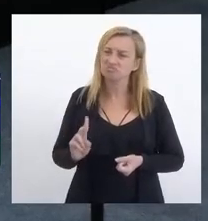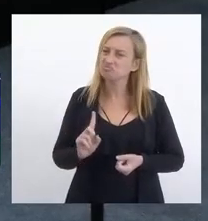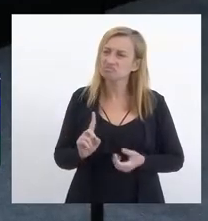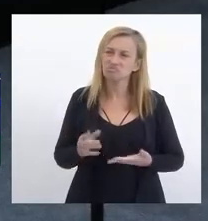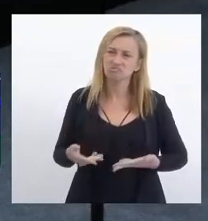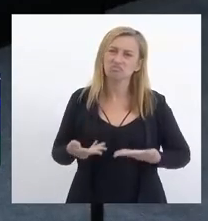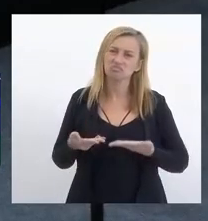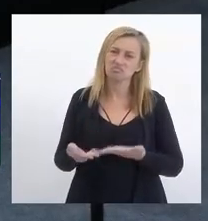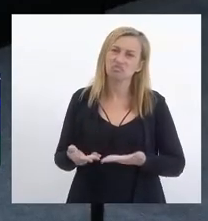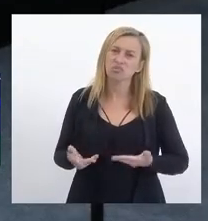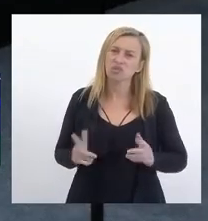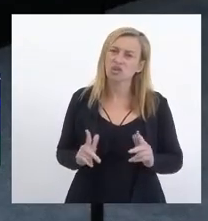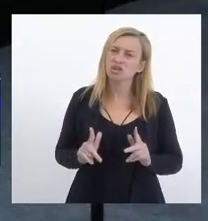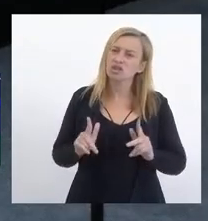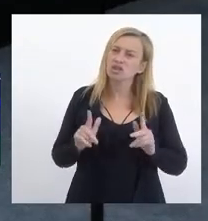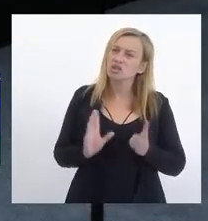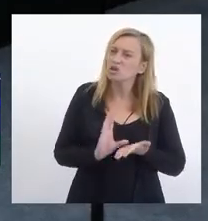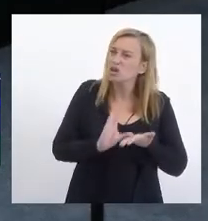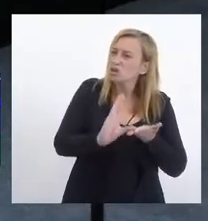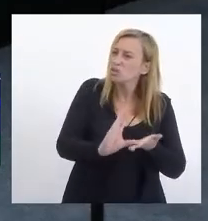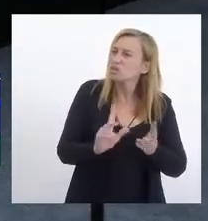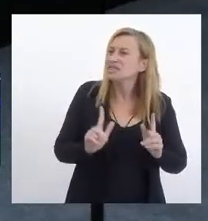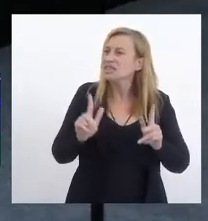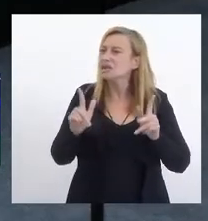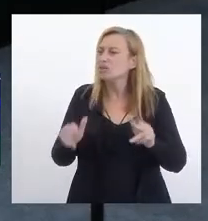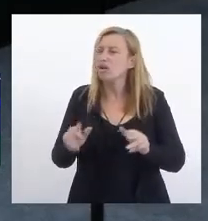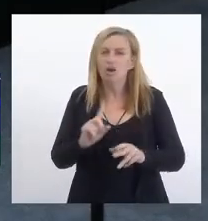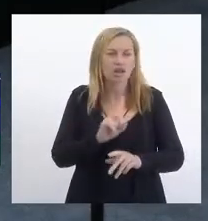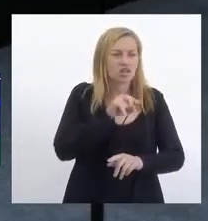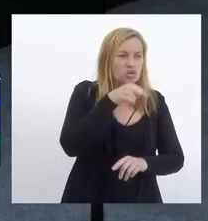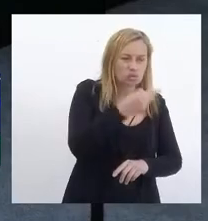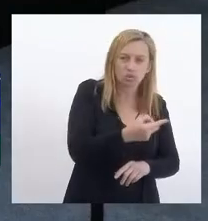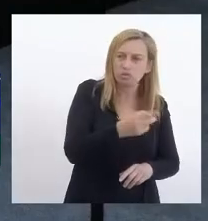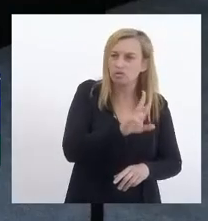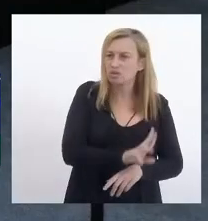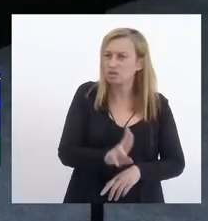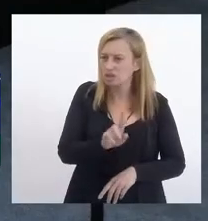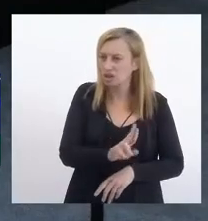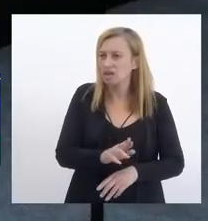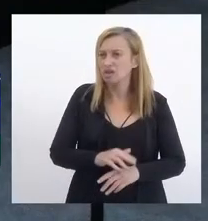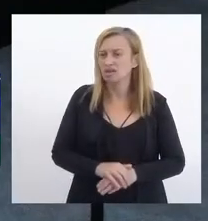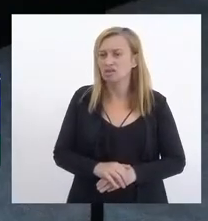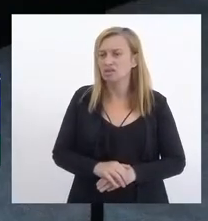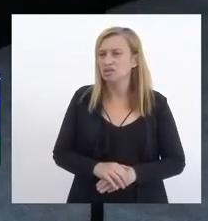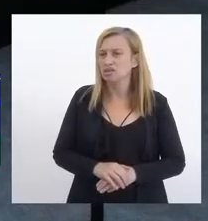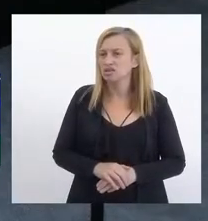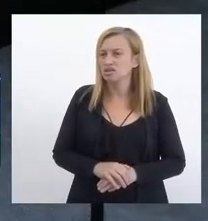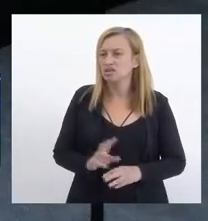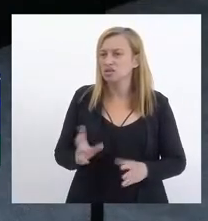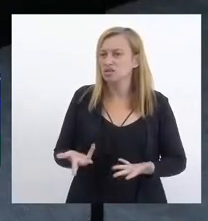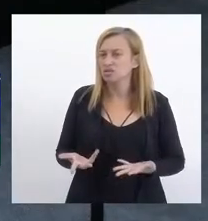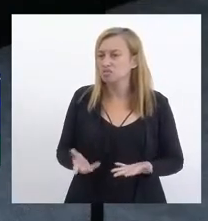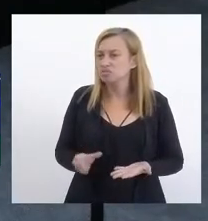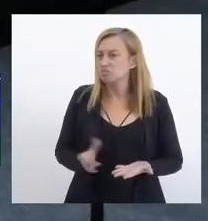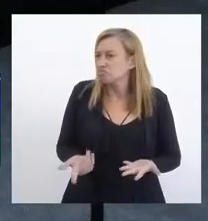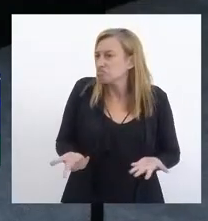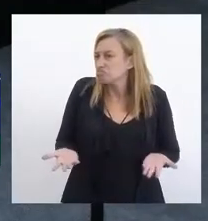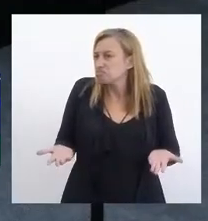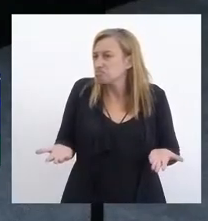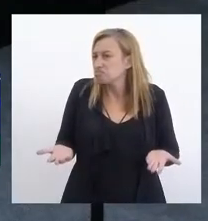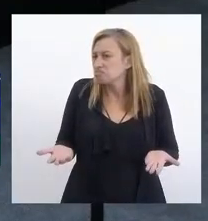oferece os mesmos recursos, uma instituição universitária, porque não é uma universidade, que não oferece os mesmos recursos que a